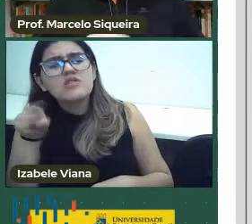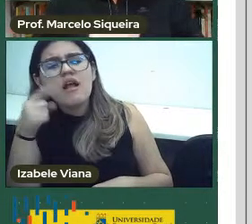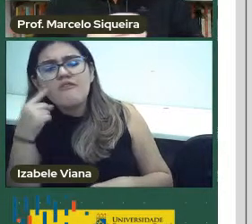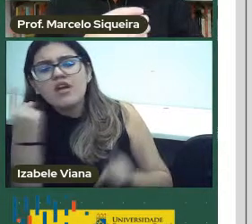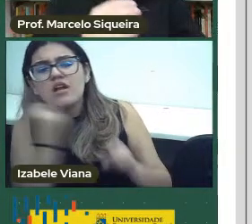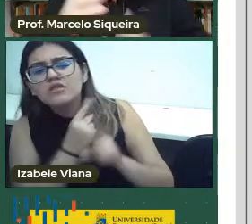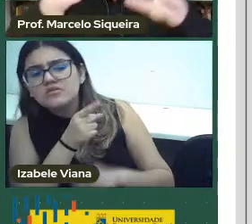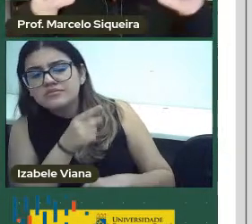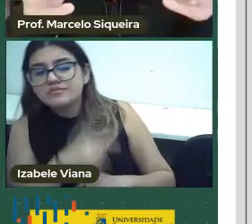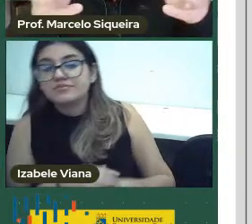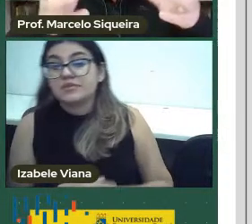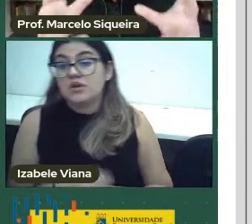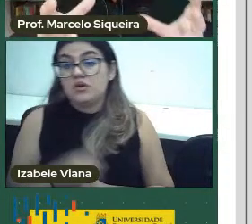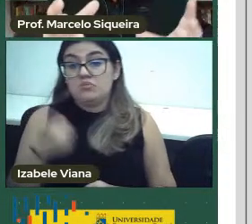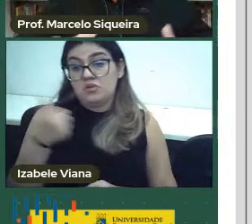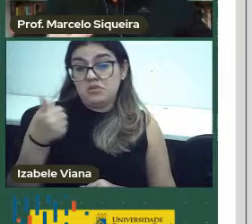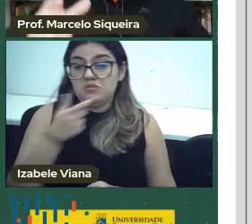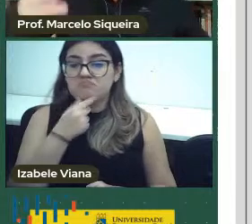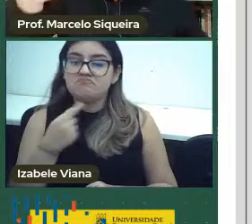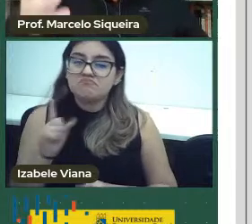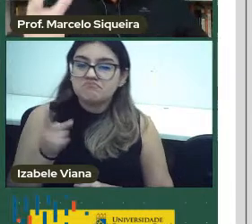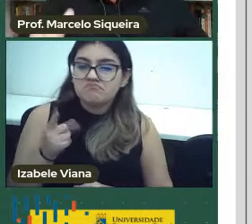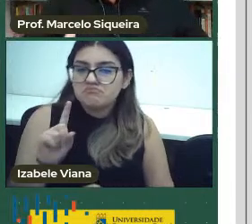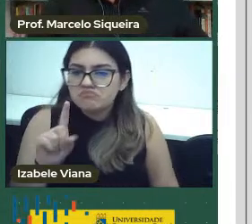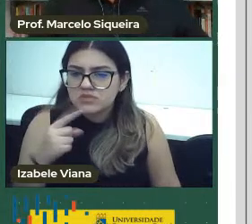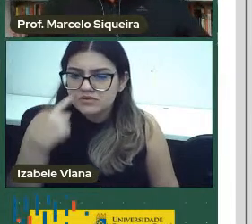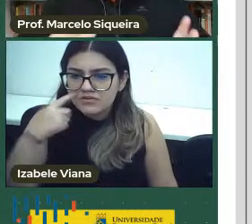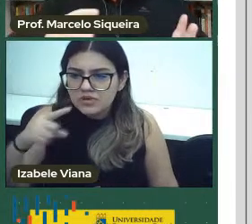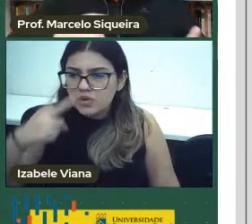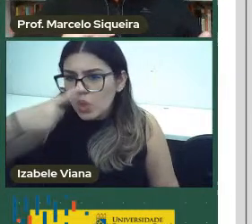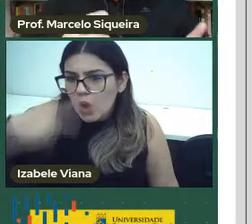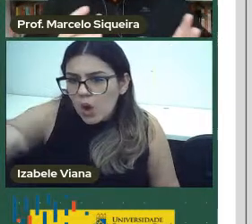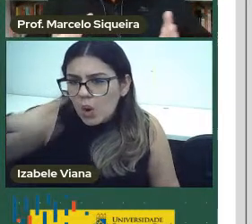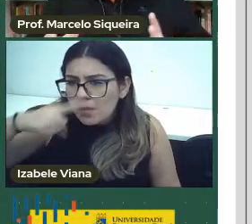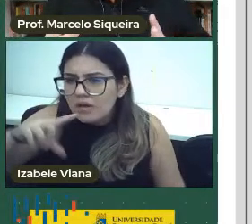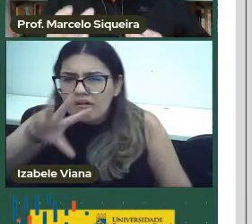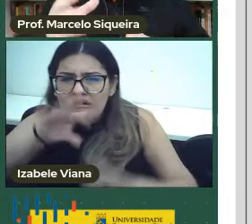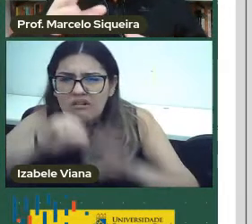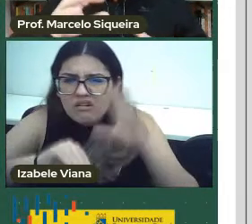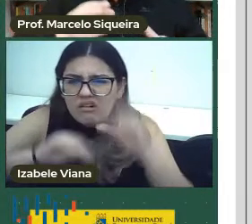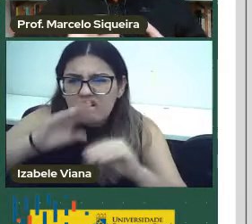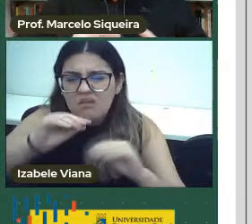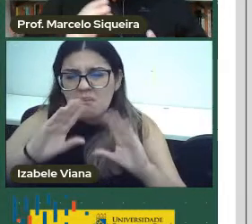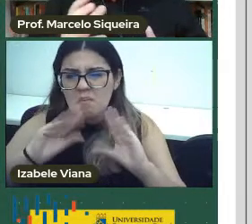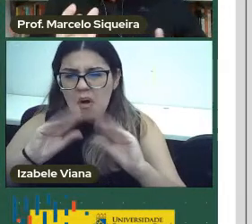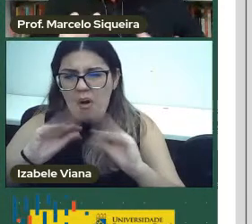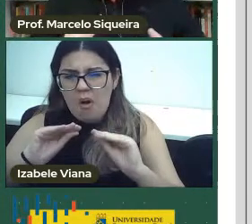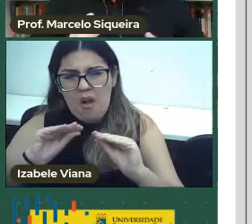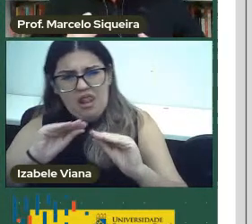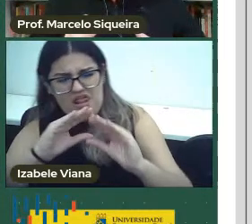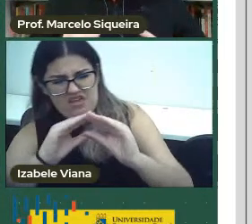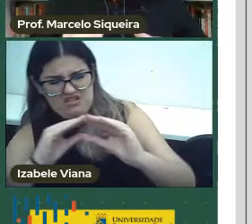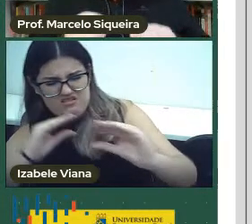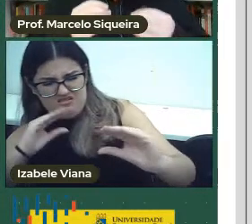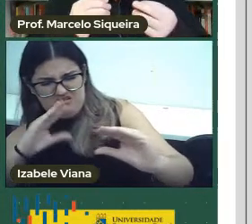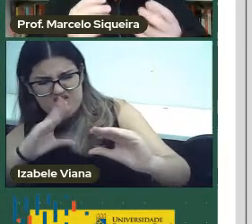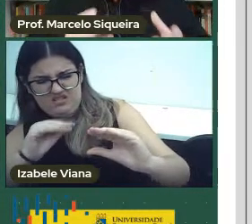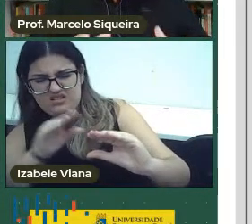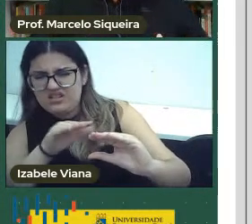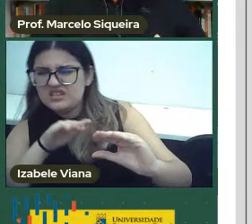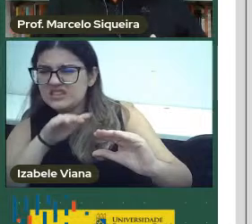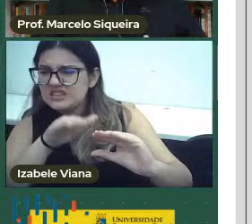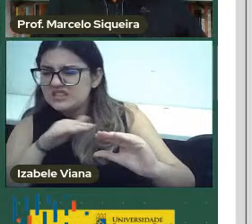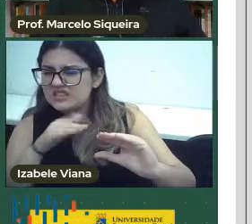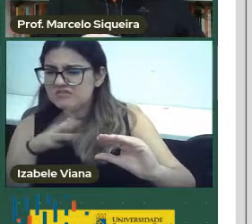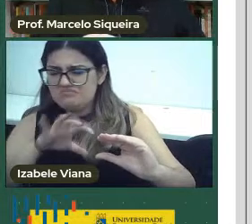tromba. E aí apalpou, pegou, viu aquela coisa, né, meio mole, né, com uma coisa meio áspera, exalando